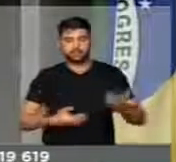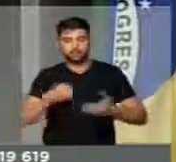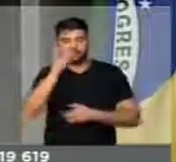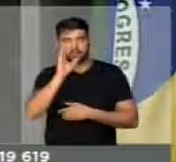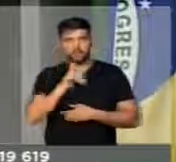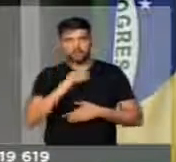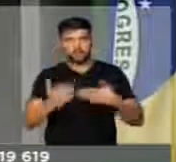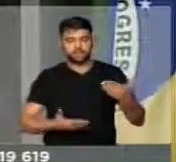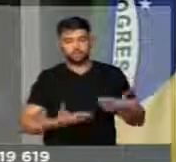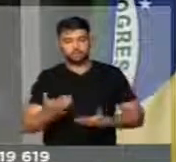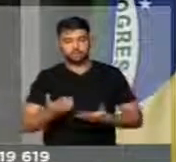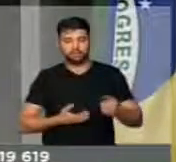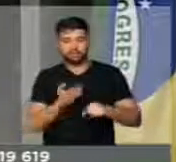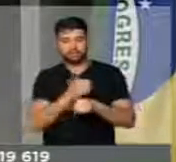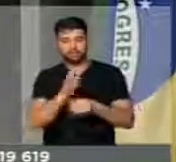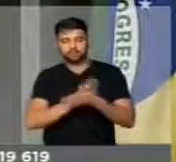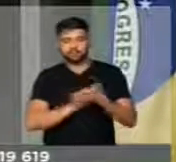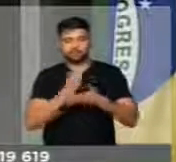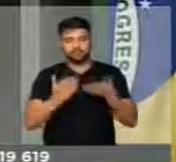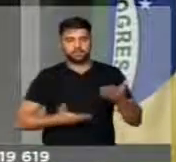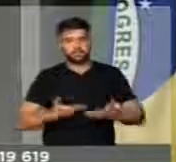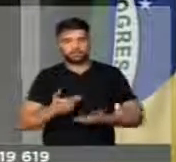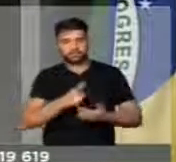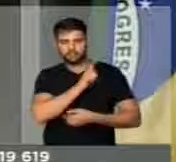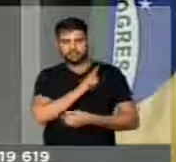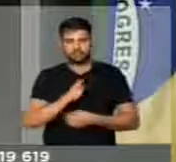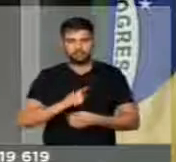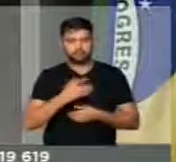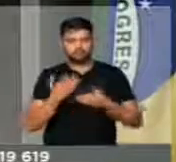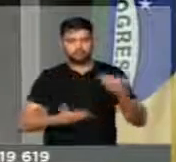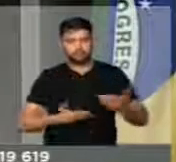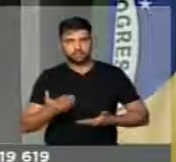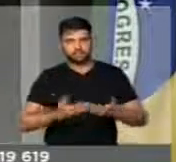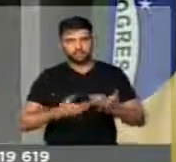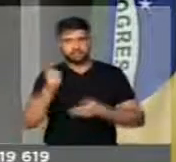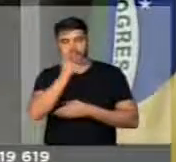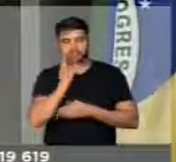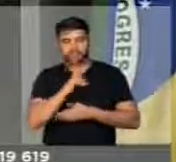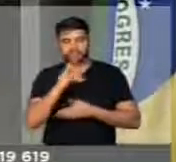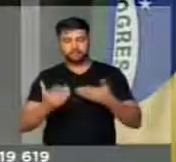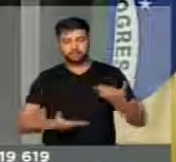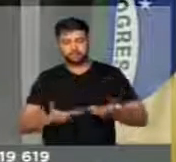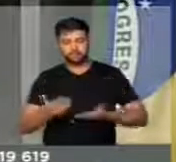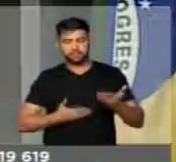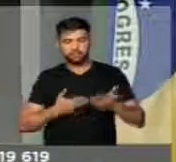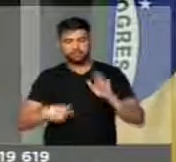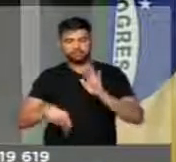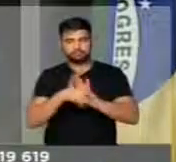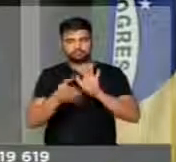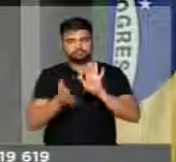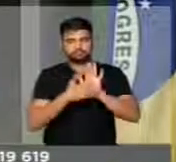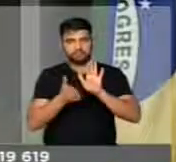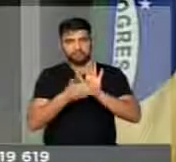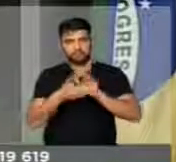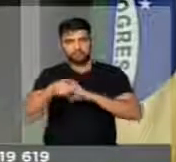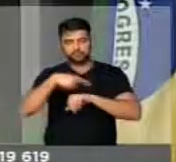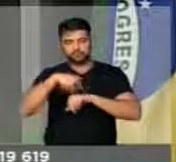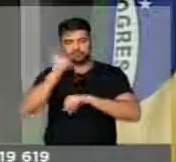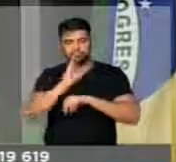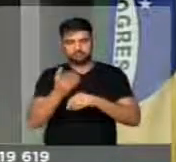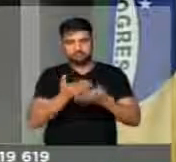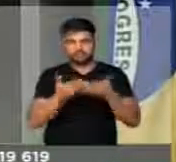país, servir ao Estado. Não é para servir ao governo, é para servir ao país, é para servir aos propósitos de uma